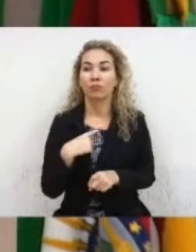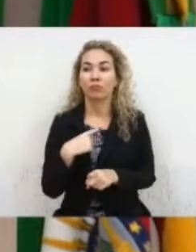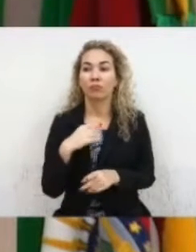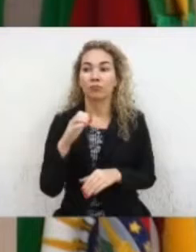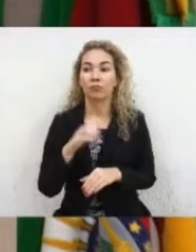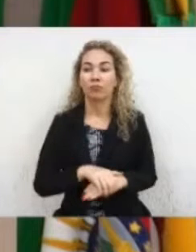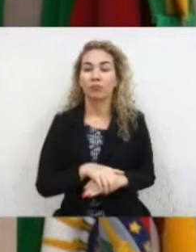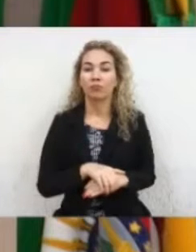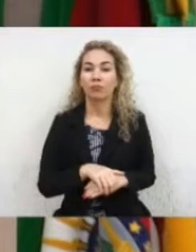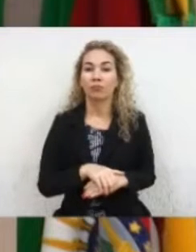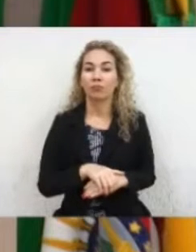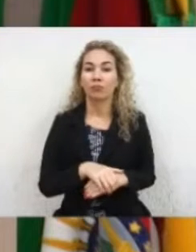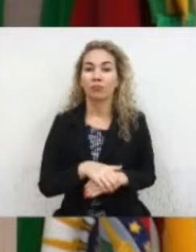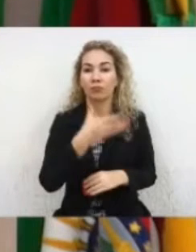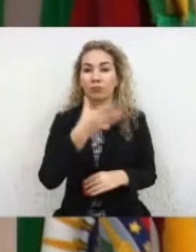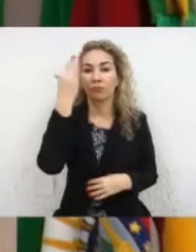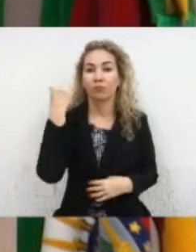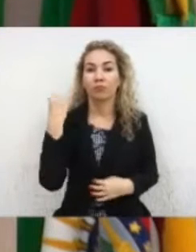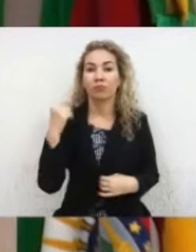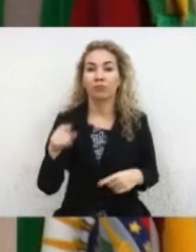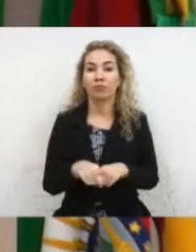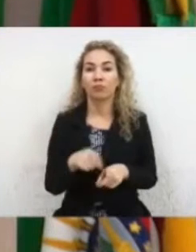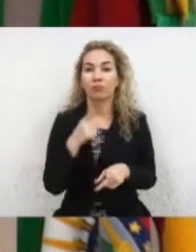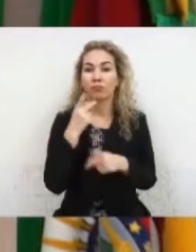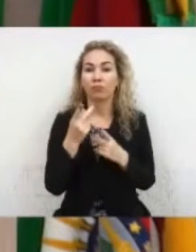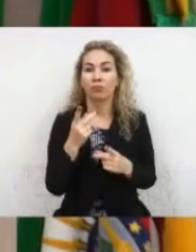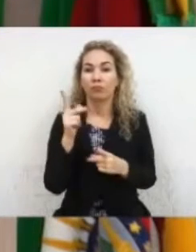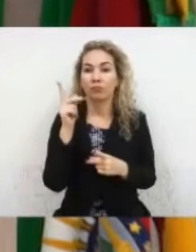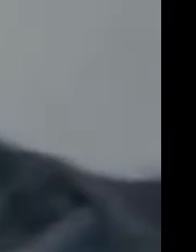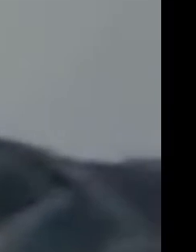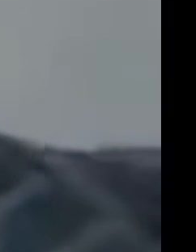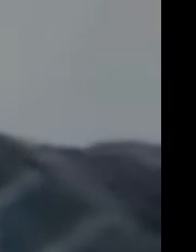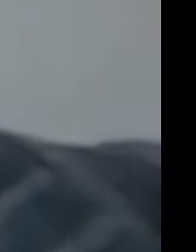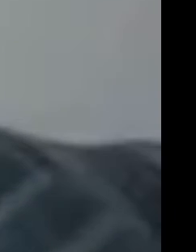minha meia-culpa, porque nós esquecemos também de discutir cidade.